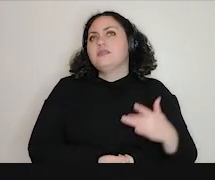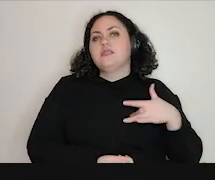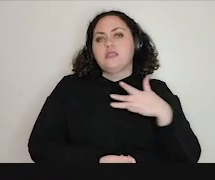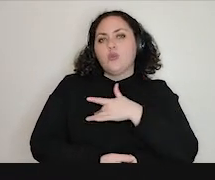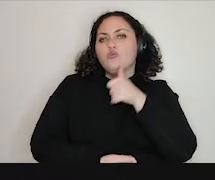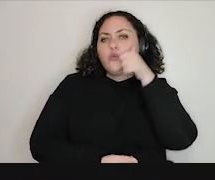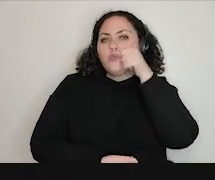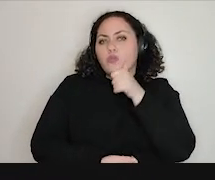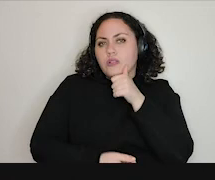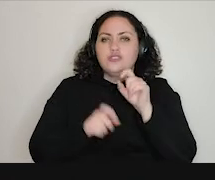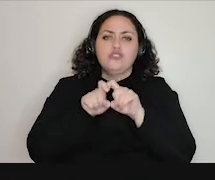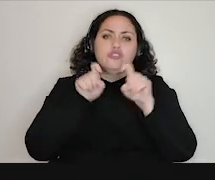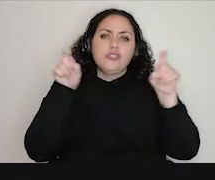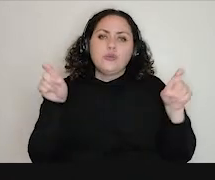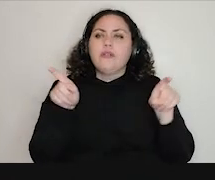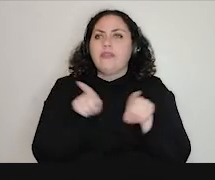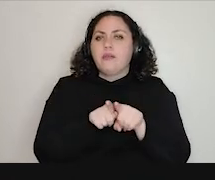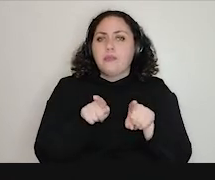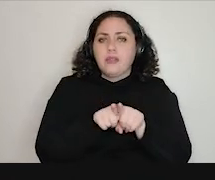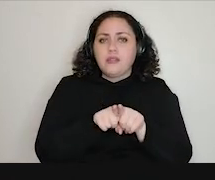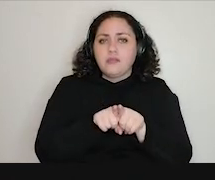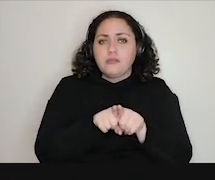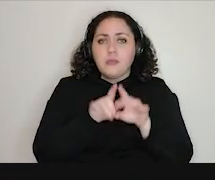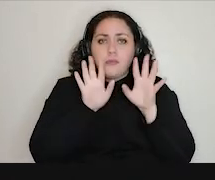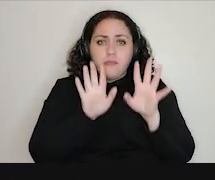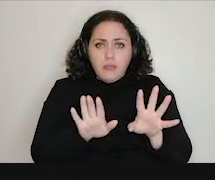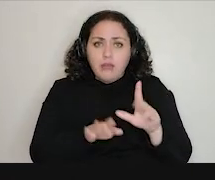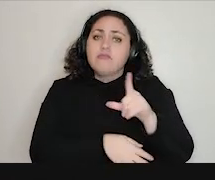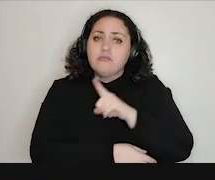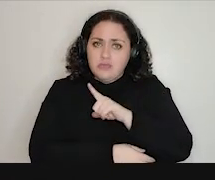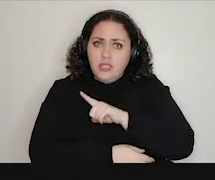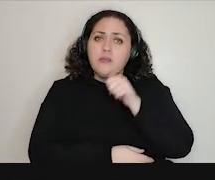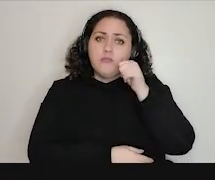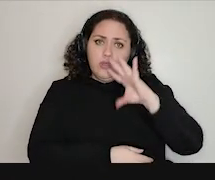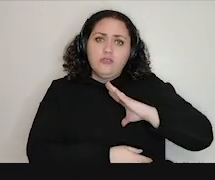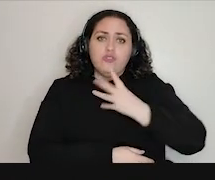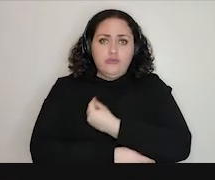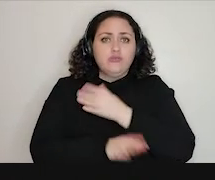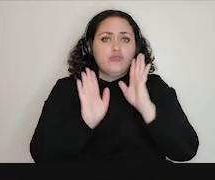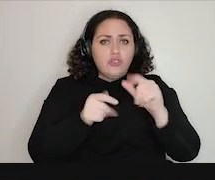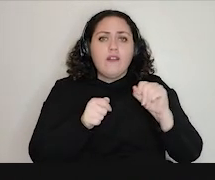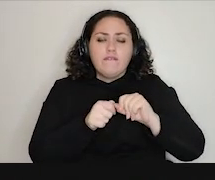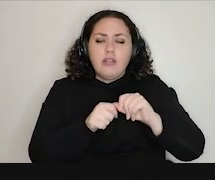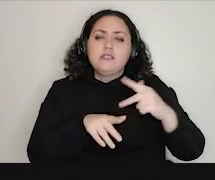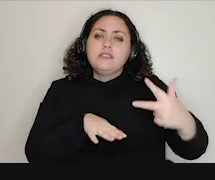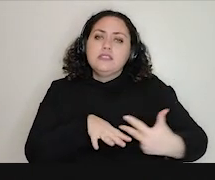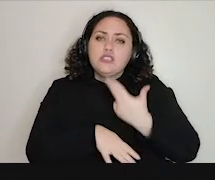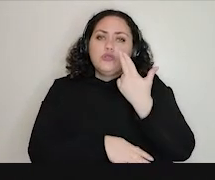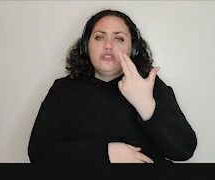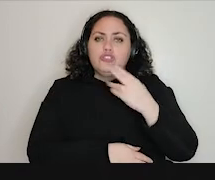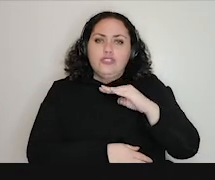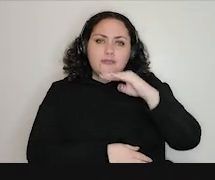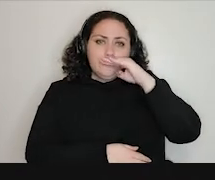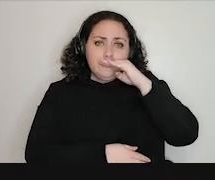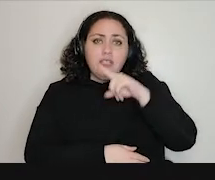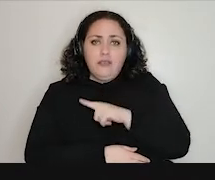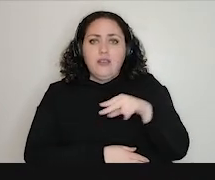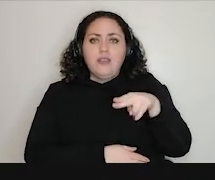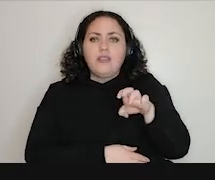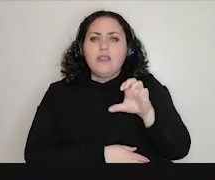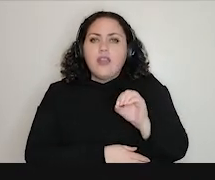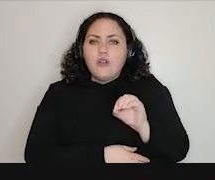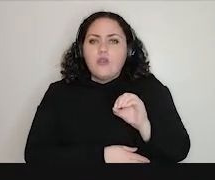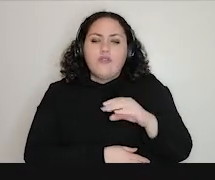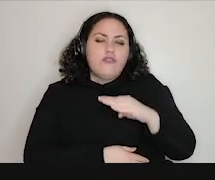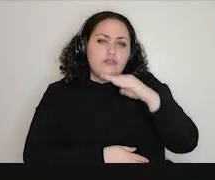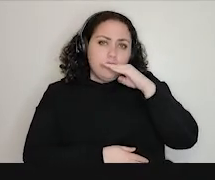saúde da mulher, ginecologia também. Tem mulheres trans que já fizeram as genitoplastias, cirurgia de redesignação sexual, e vai ter a